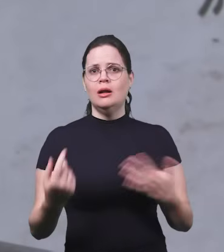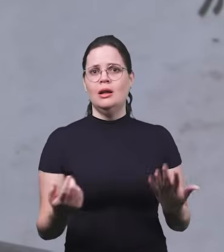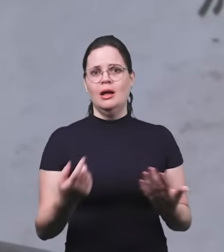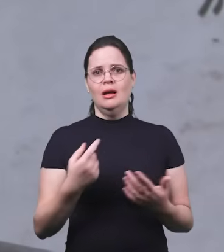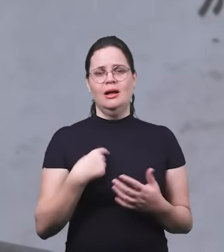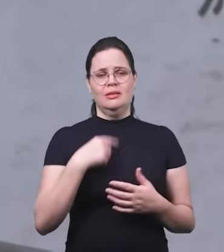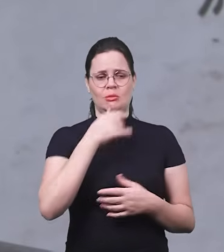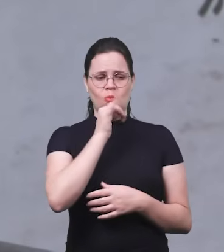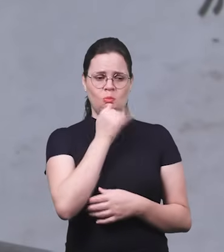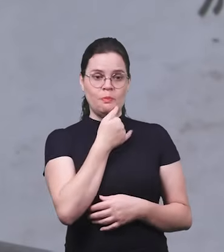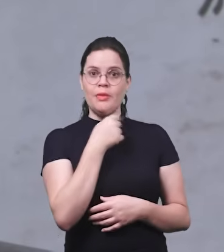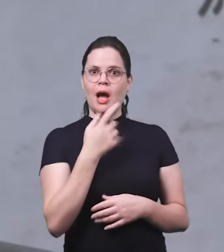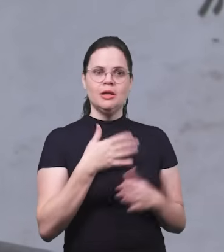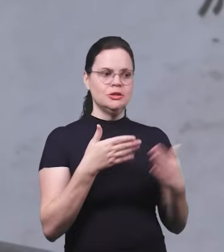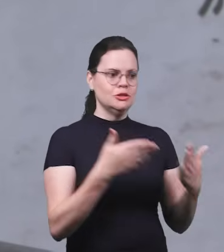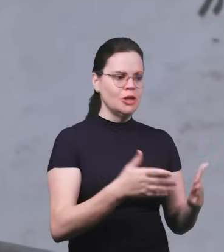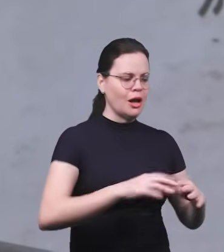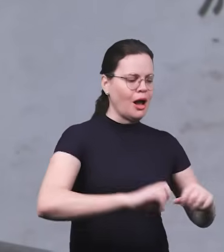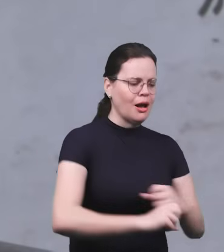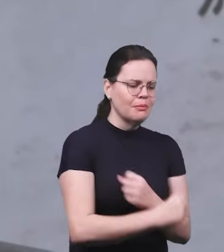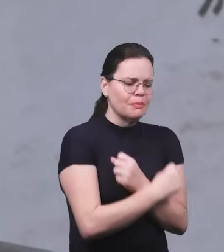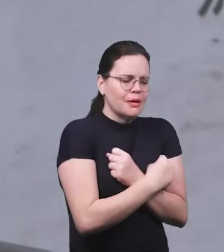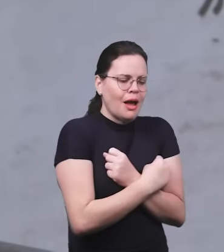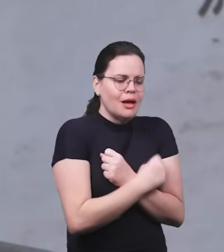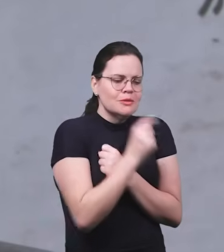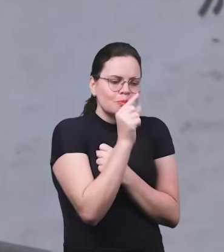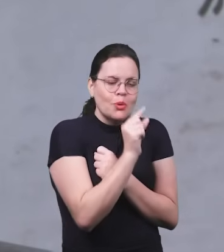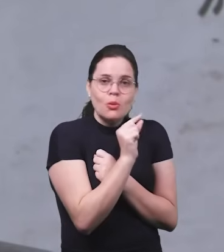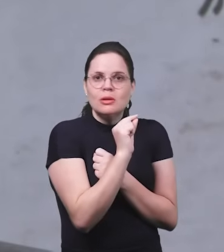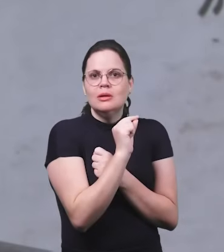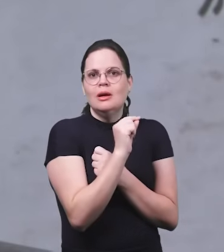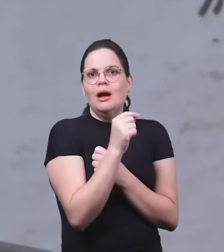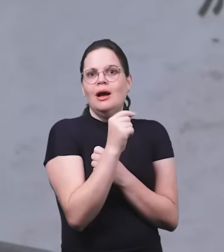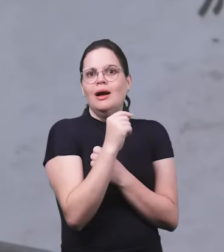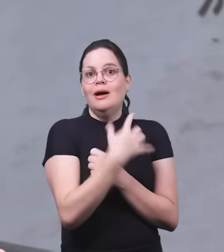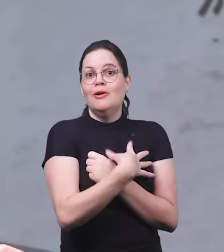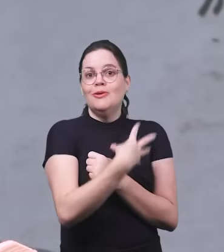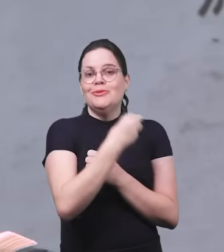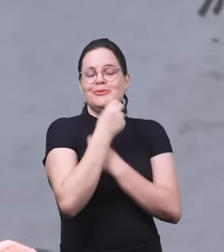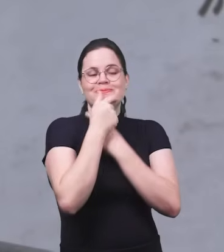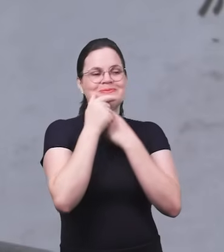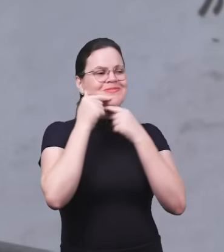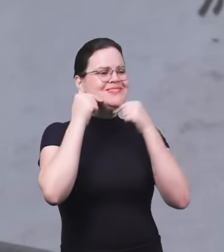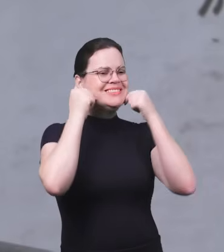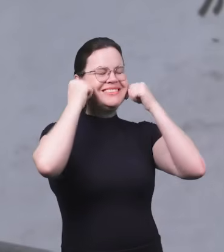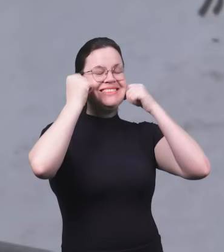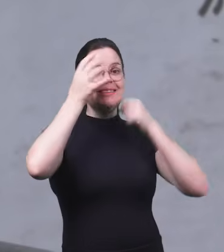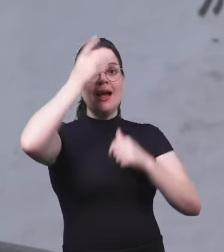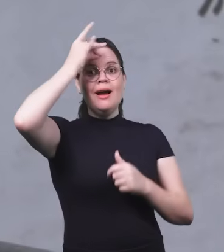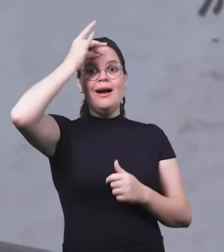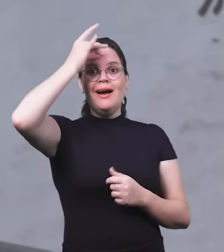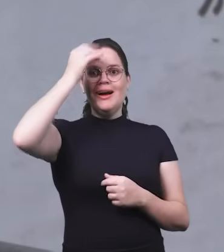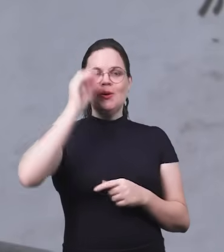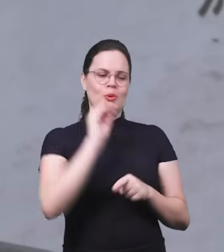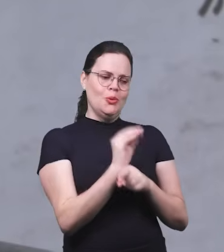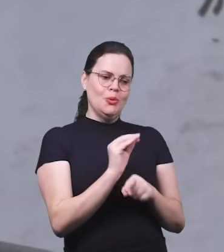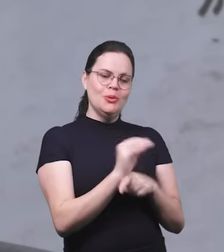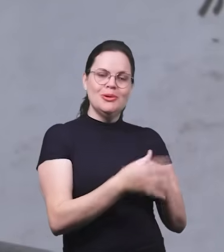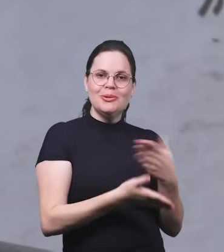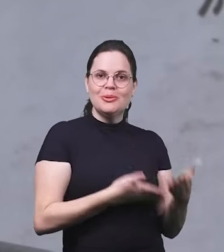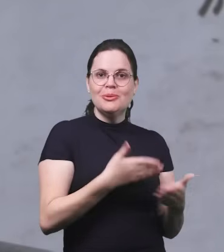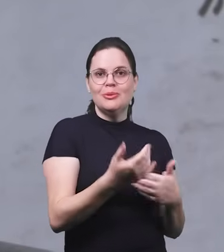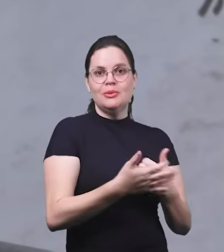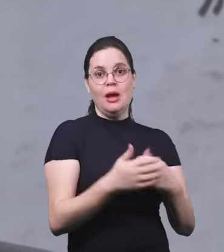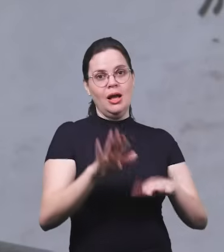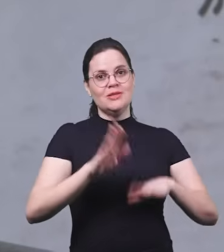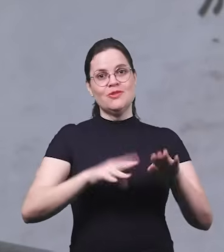uma pequena coisa. Muito bom, hein? O que é isso para um pai? Você deu um abraço no filho, Glória a Jesus. aquele ninho foi preservado. A mesma coisa,